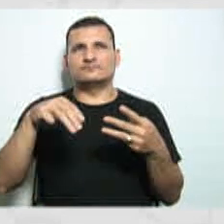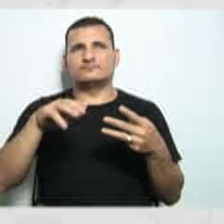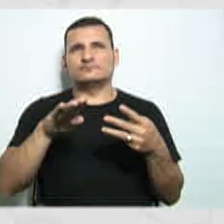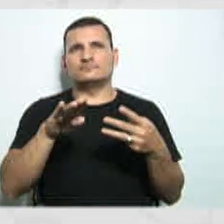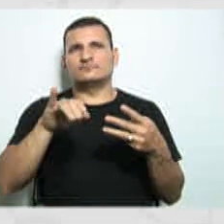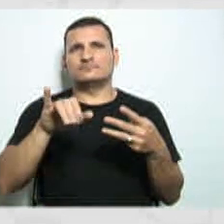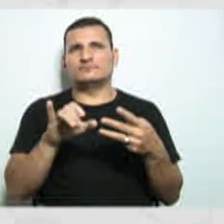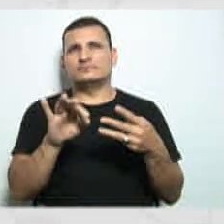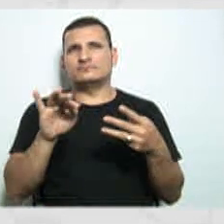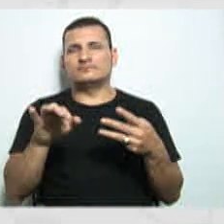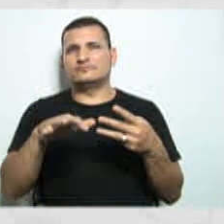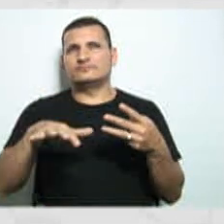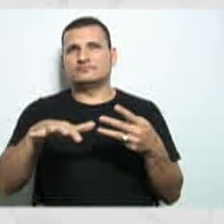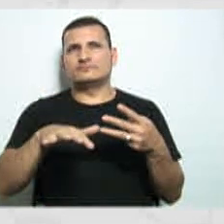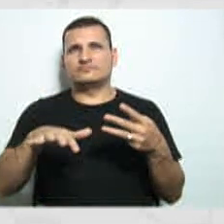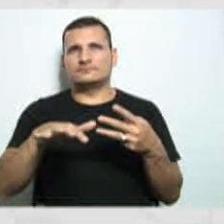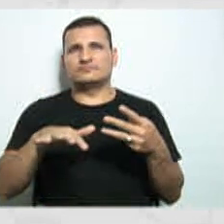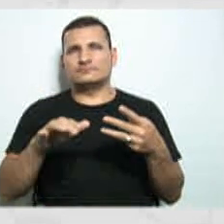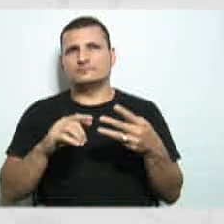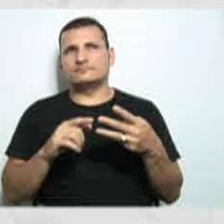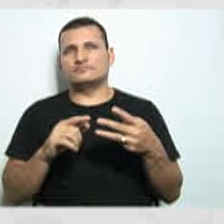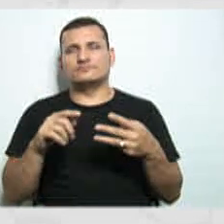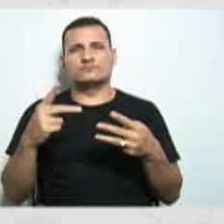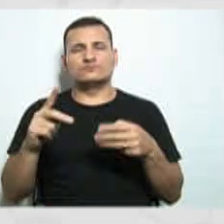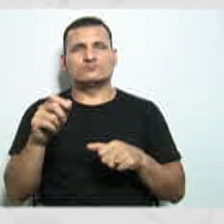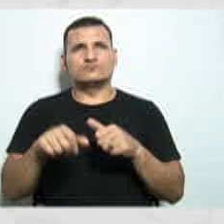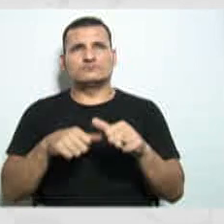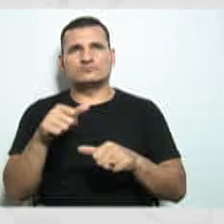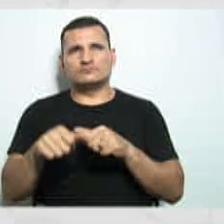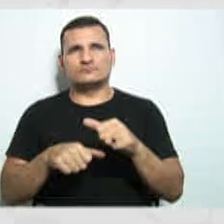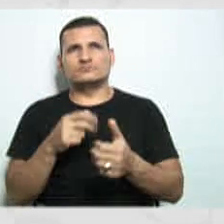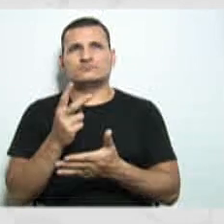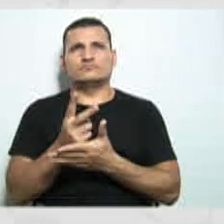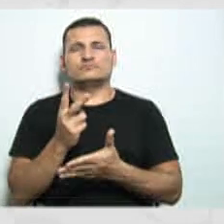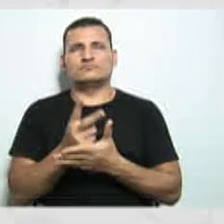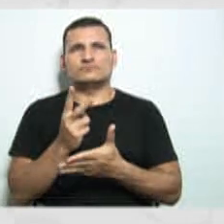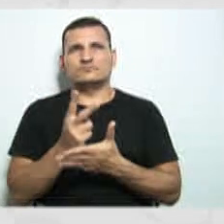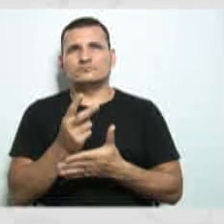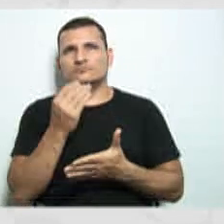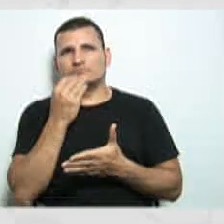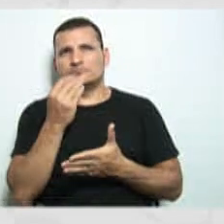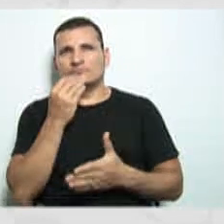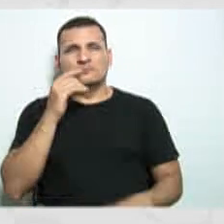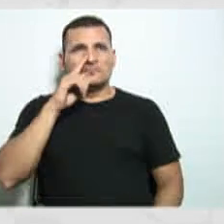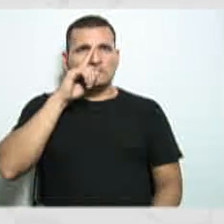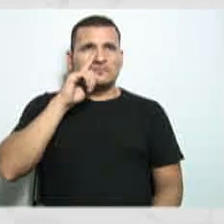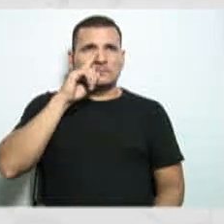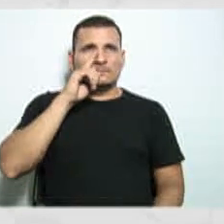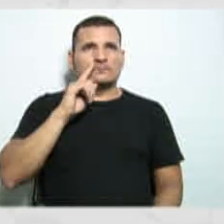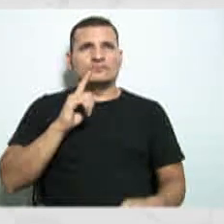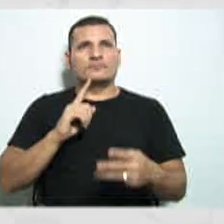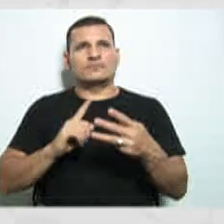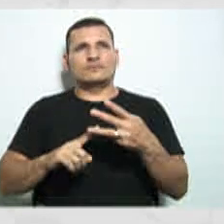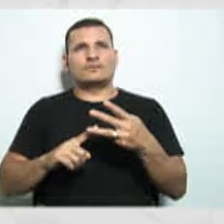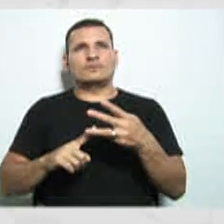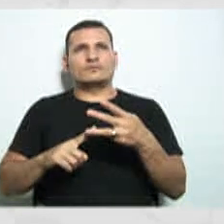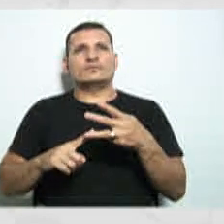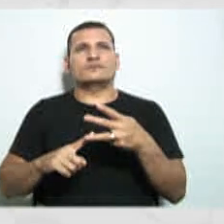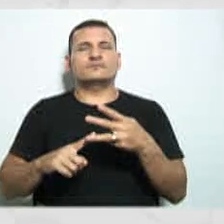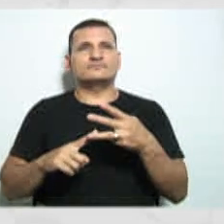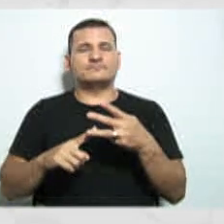no ambiente, né? Em sua constante mutação, né? Como as oportunidades e ameaças. E precisa focar